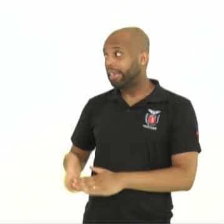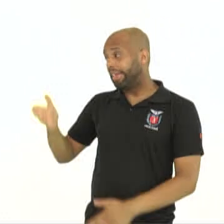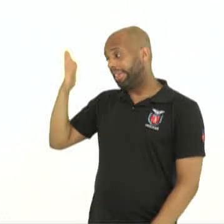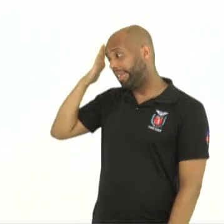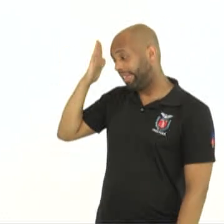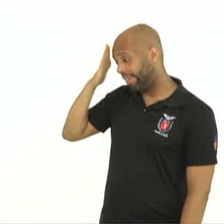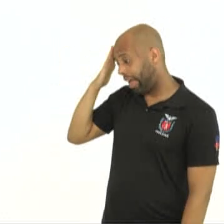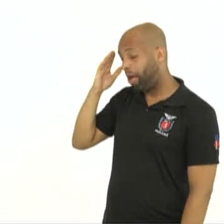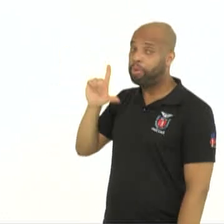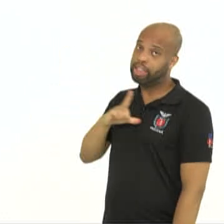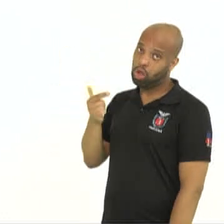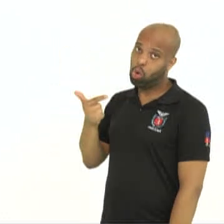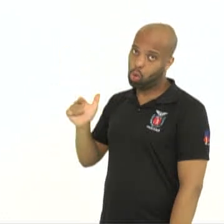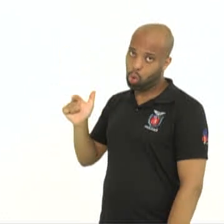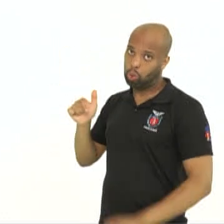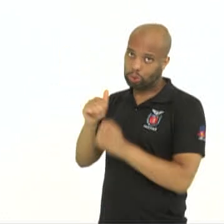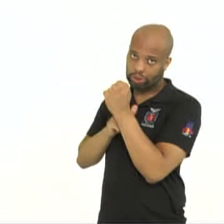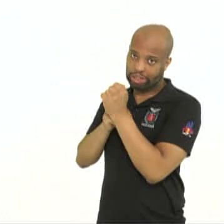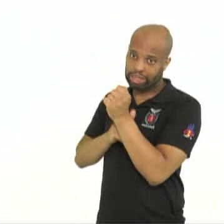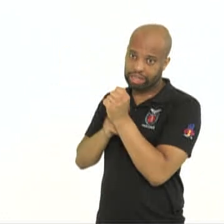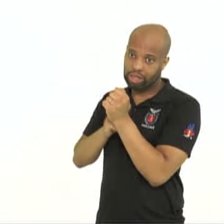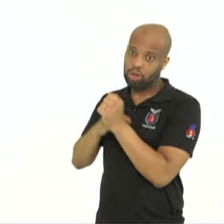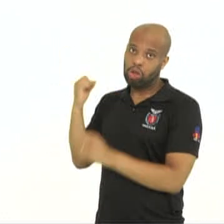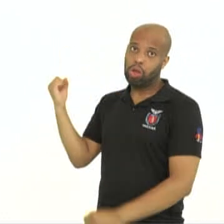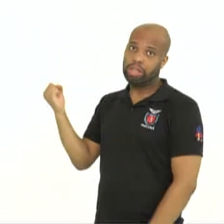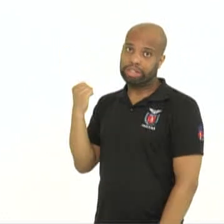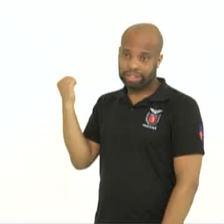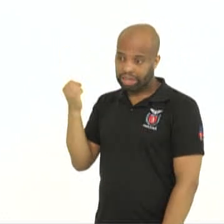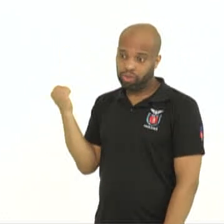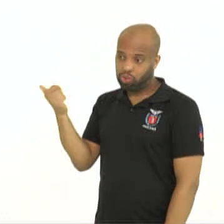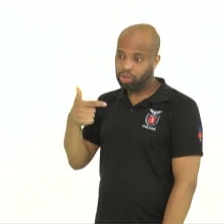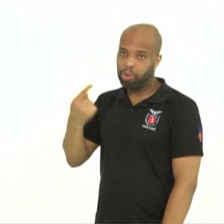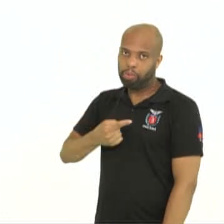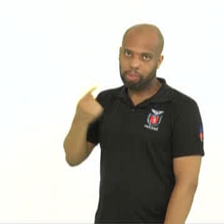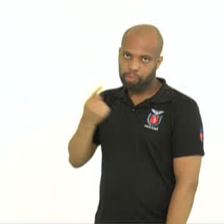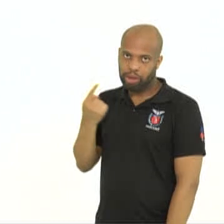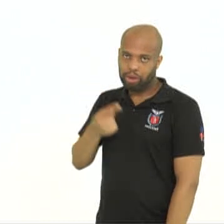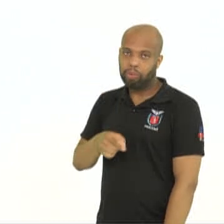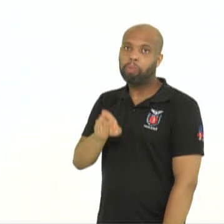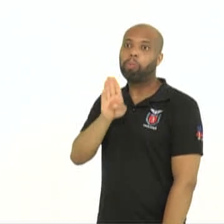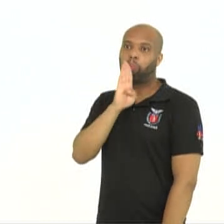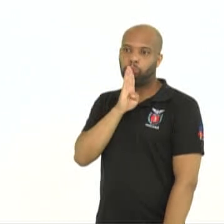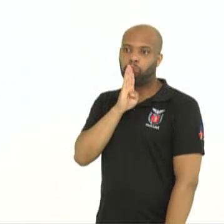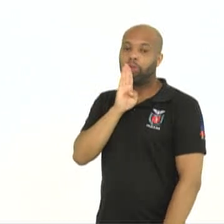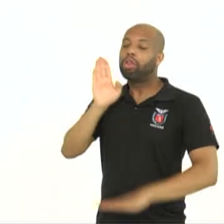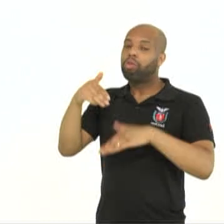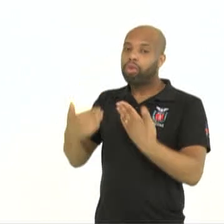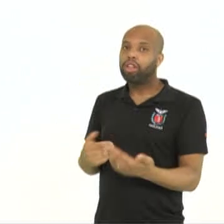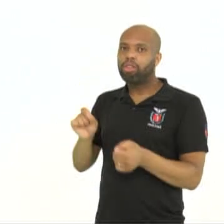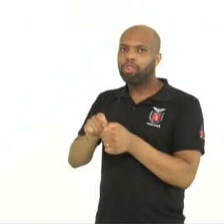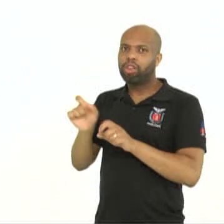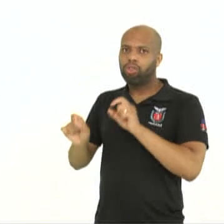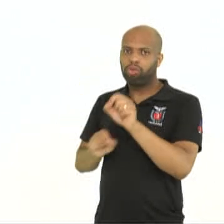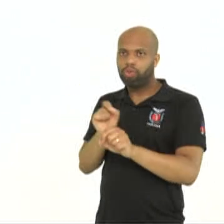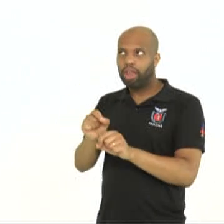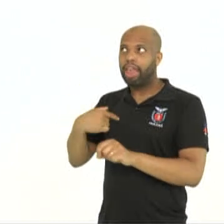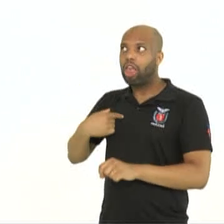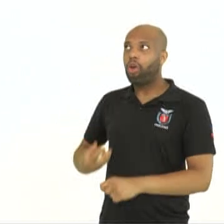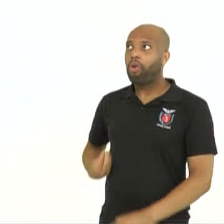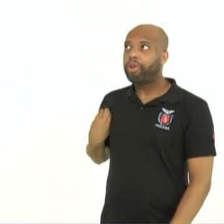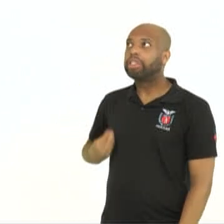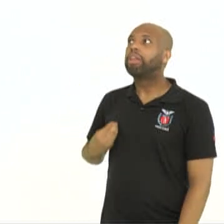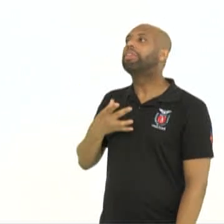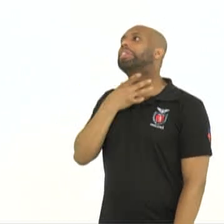Sabe, outro segredo é mais sério que o primeiro. E fez suspense, disse, repentinamente, que estava